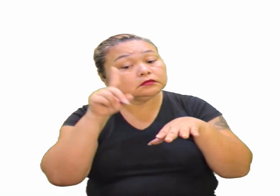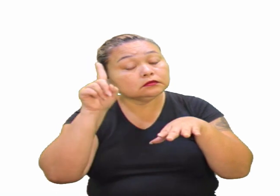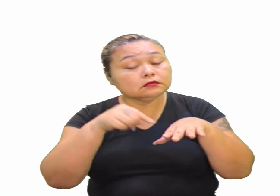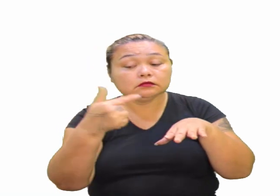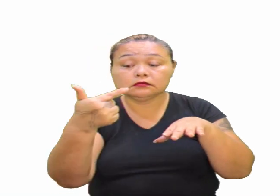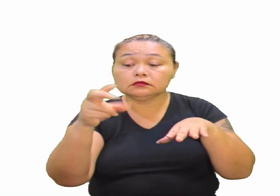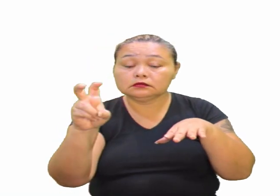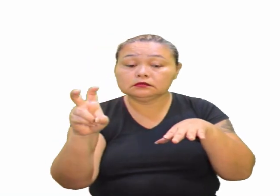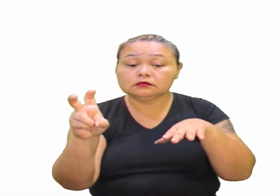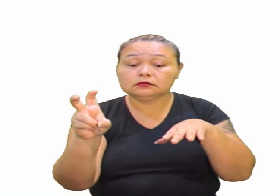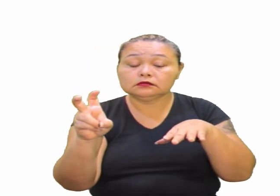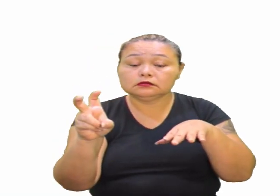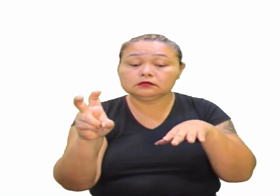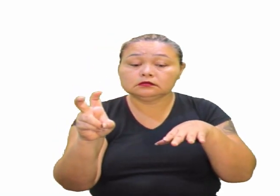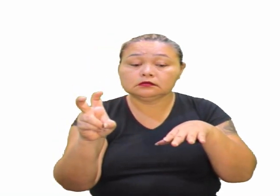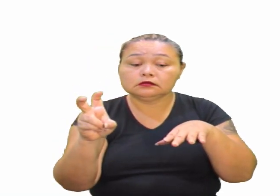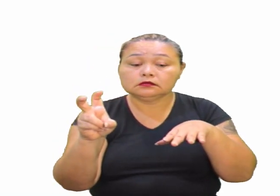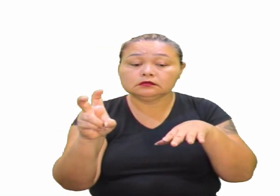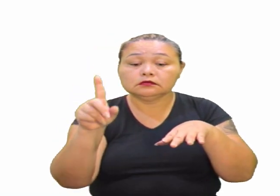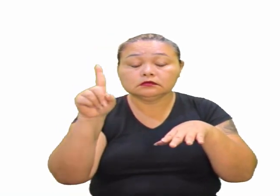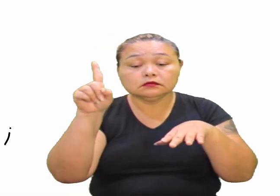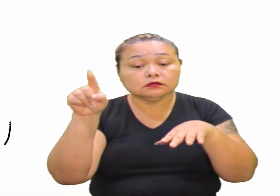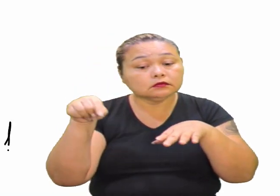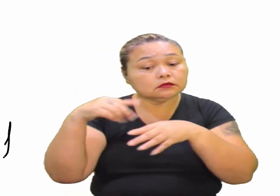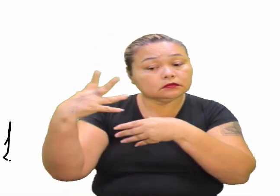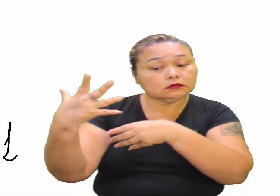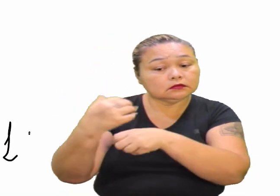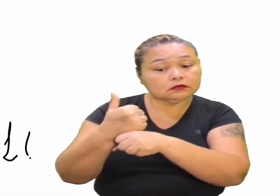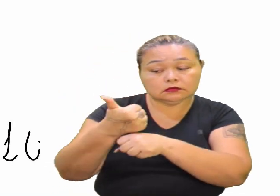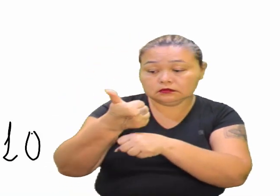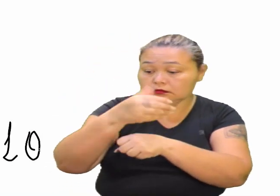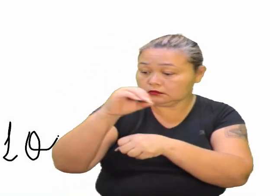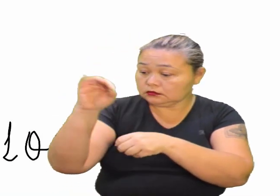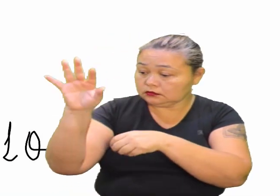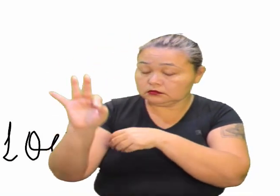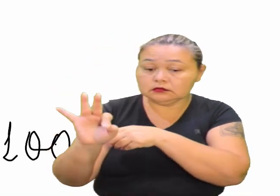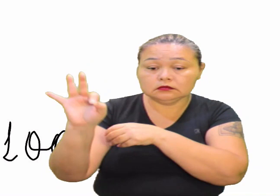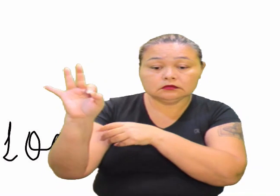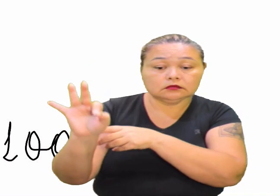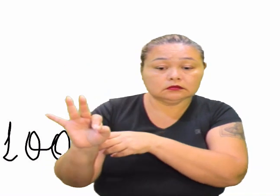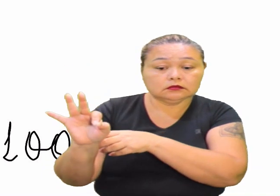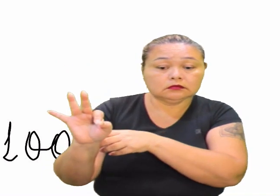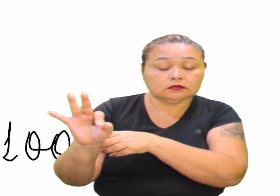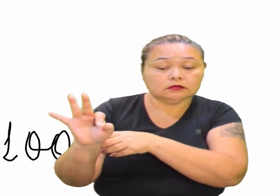25. Isso tudo dá 100%.